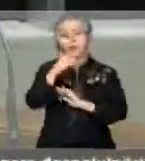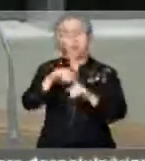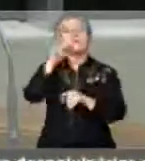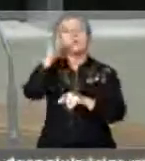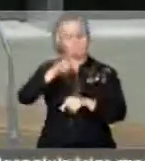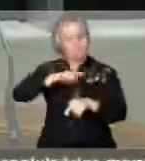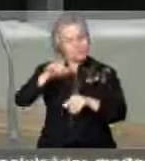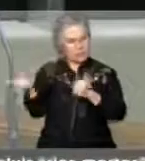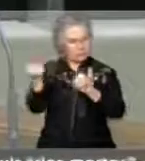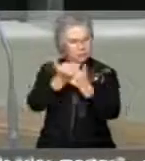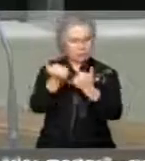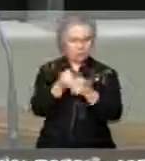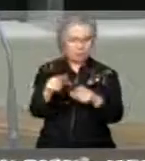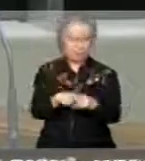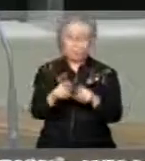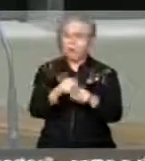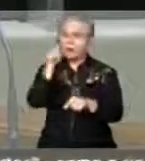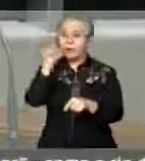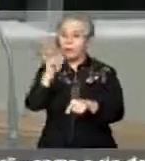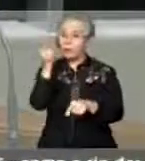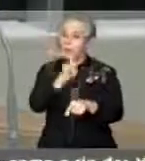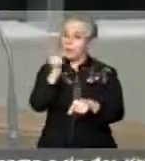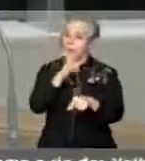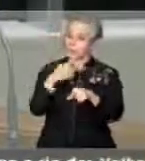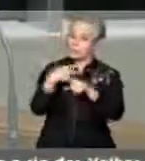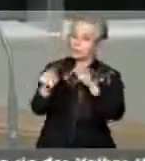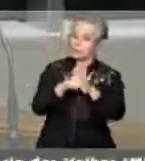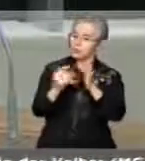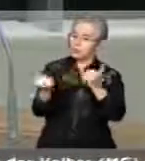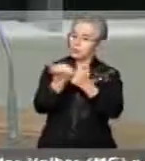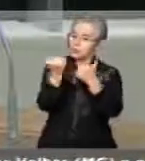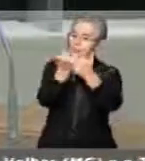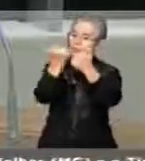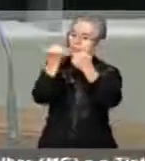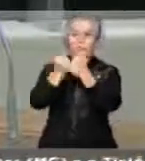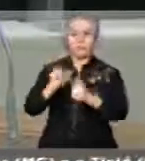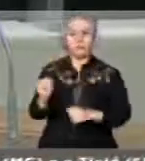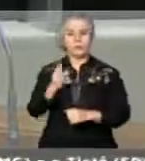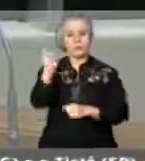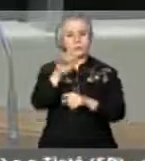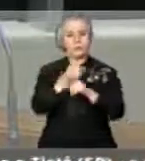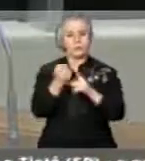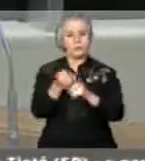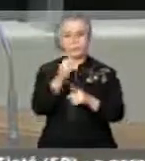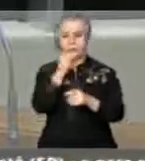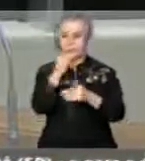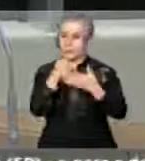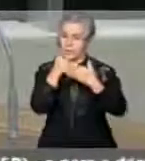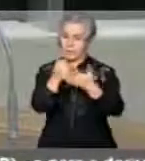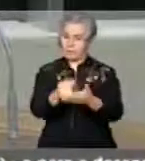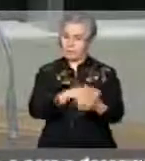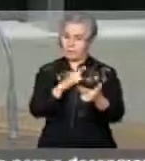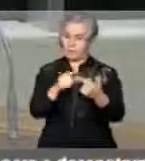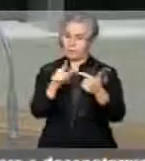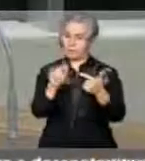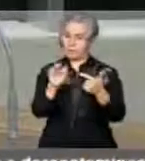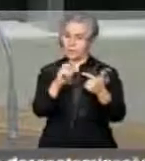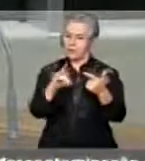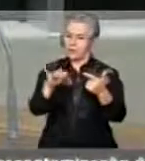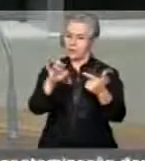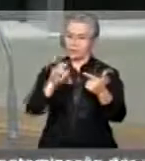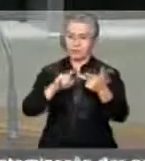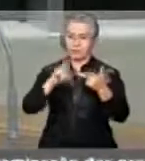todo, as mulheres vêm conquistando postos importantes na sociedade, como os de assessoramento, gerência e